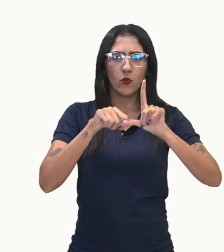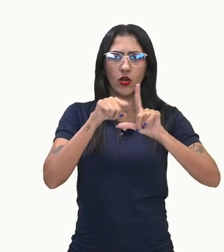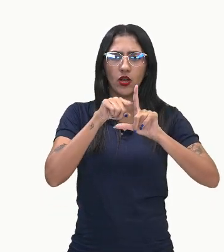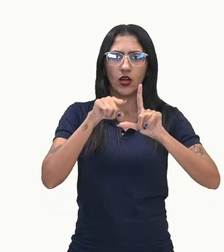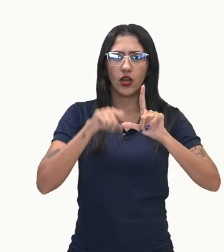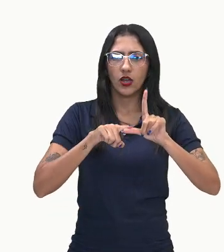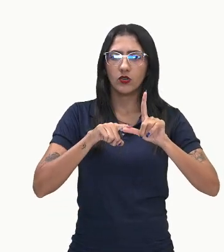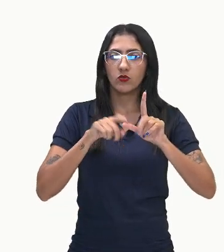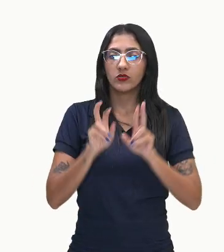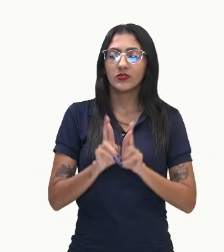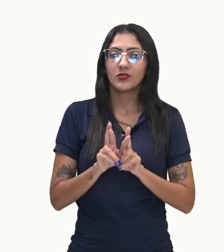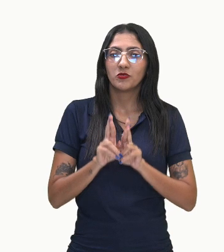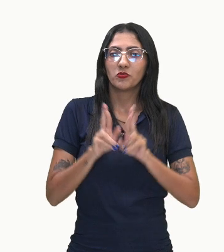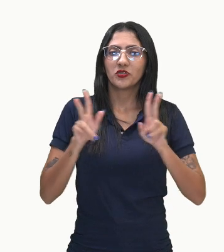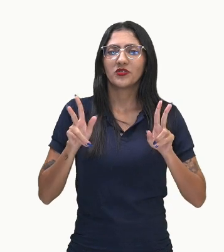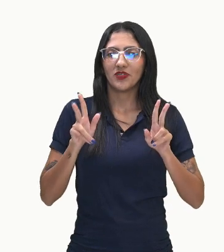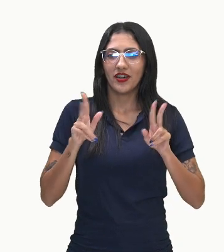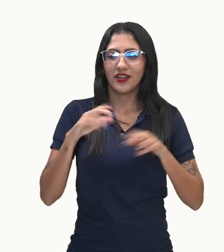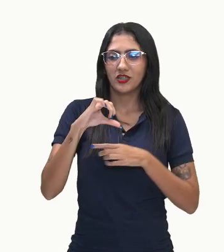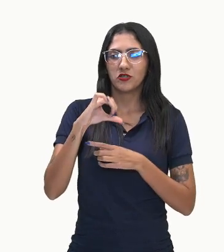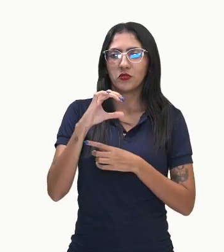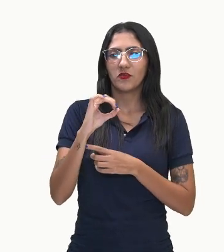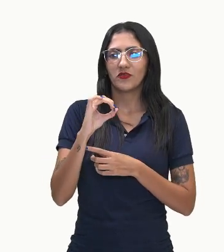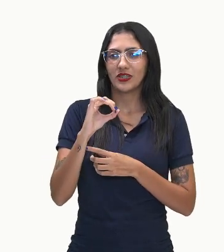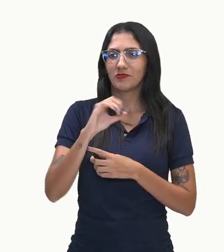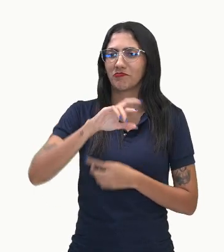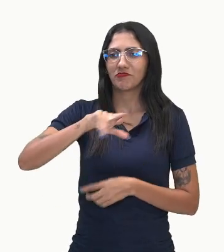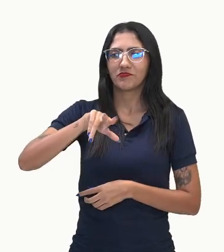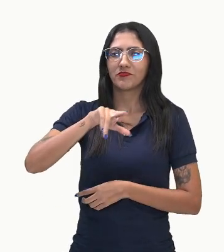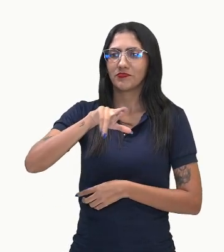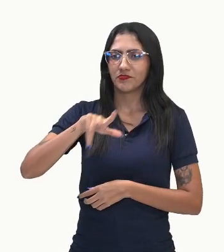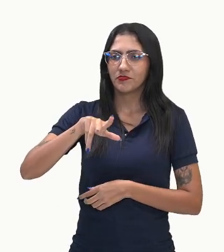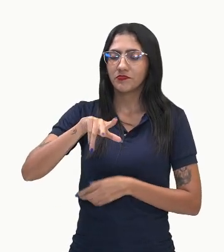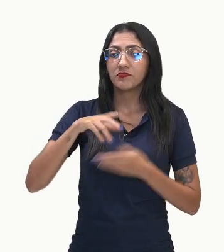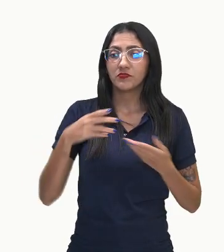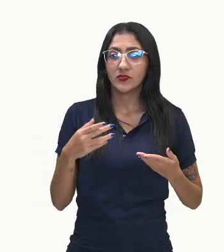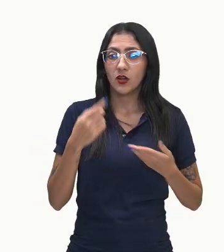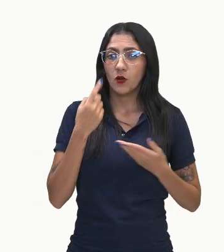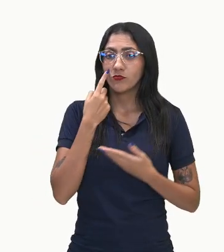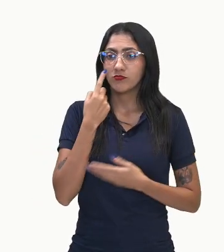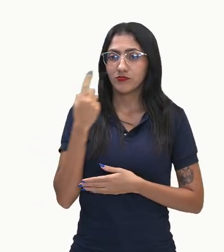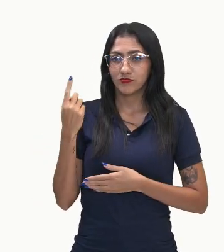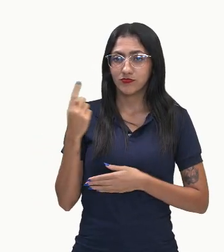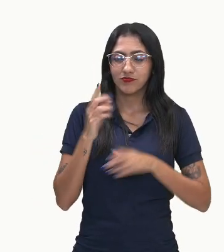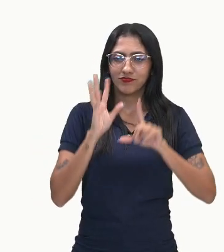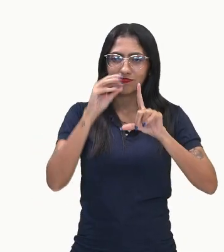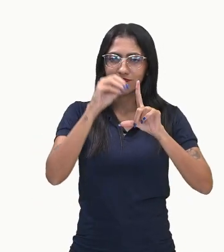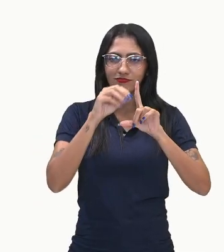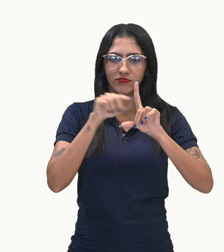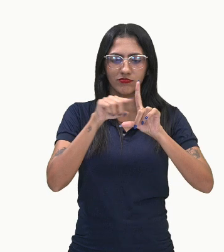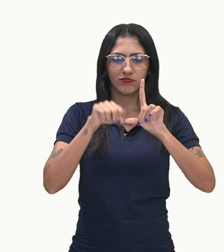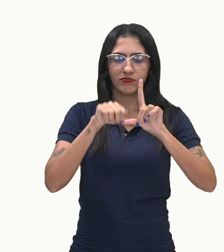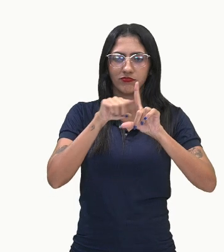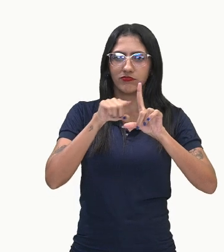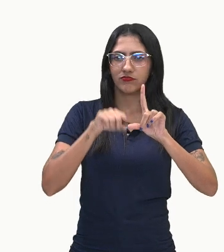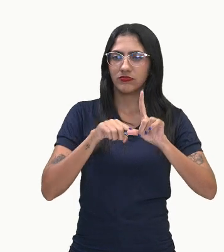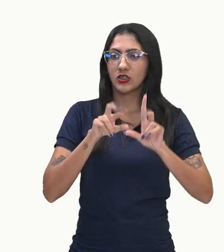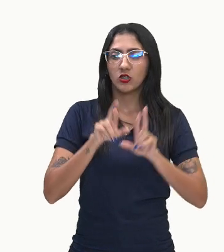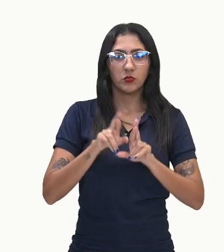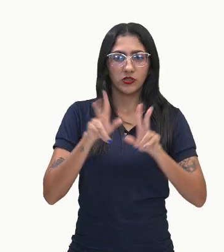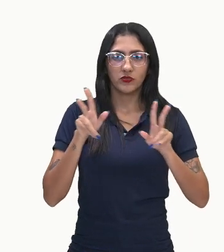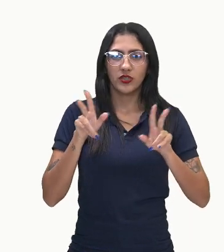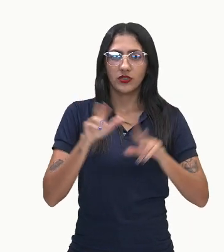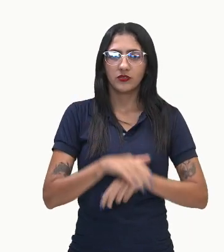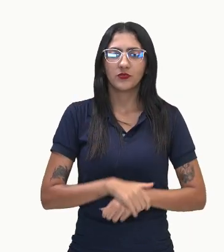são diferentes de 90 graus. Então, nesse caso, os ângulos internos são diferentes de 90